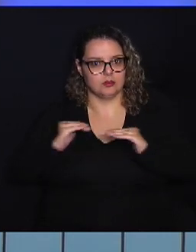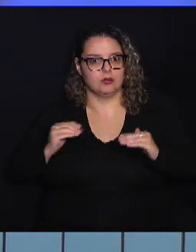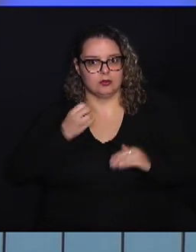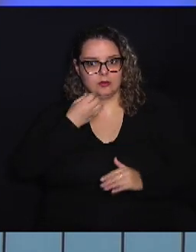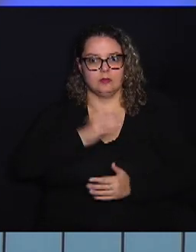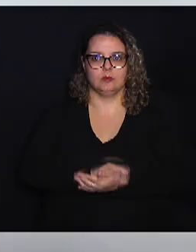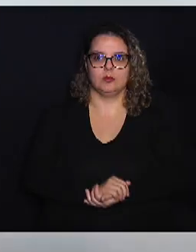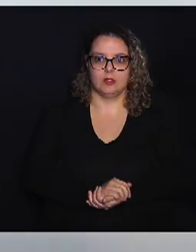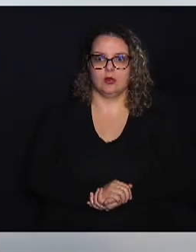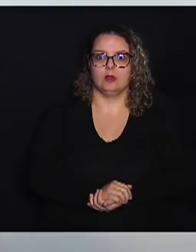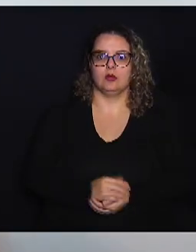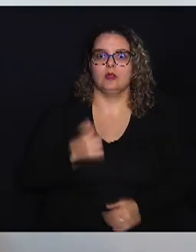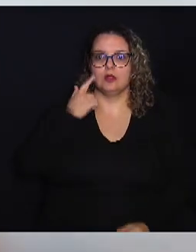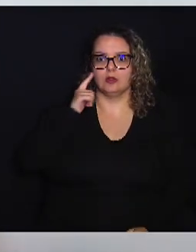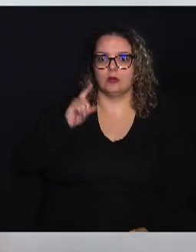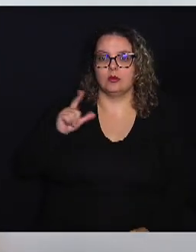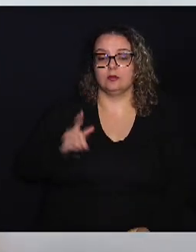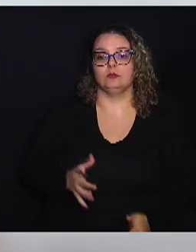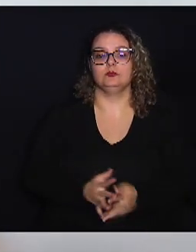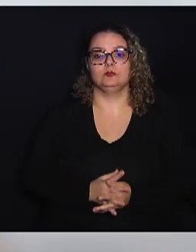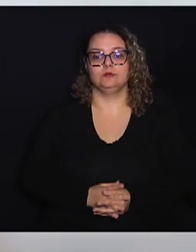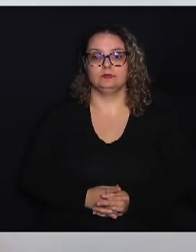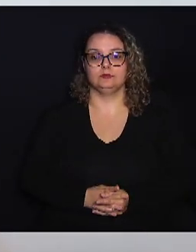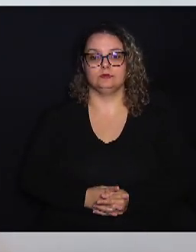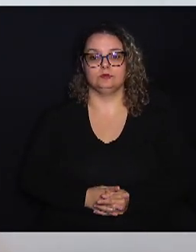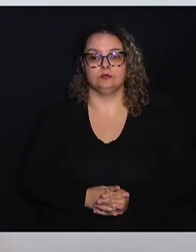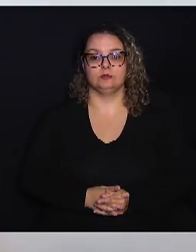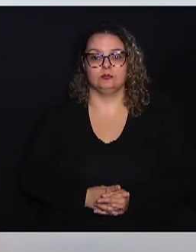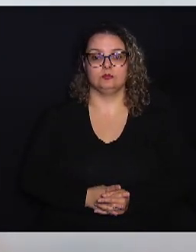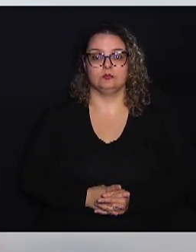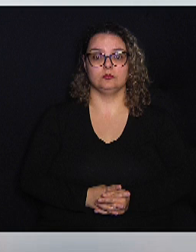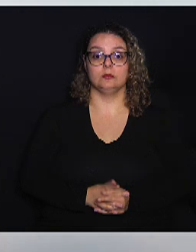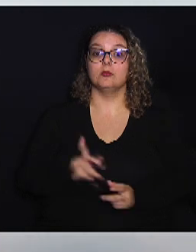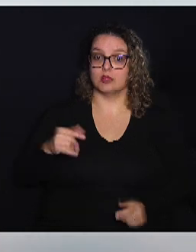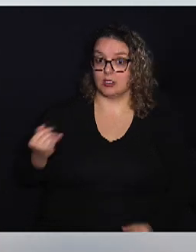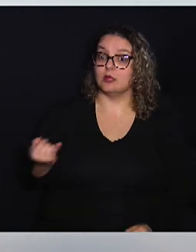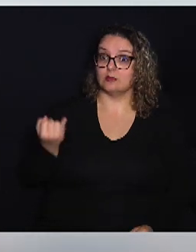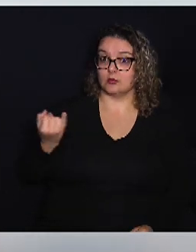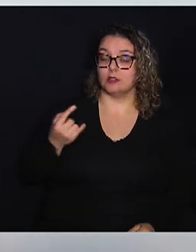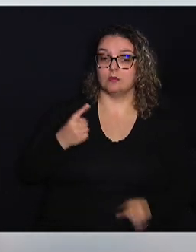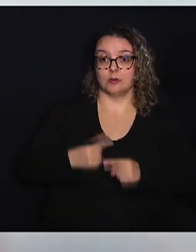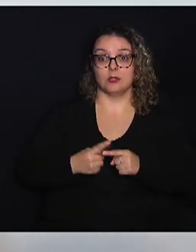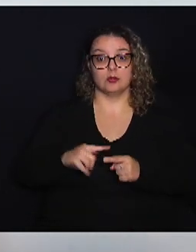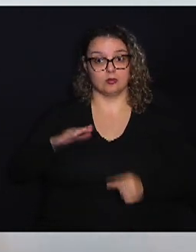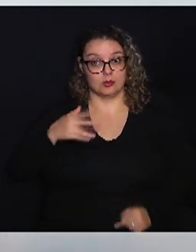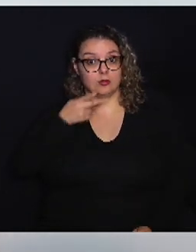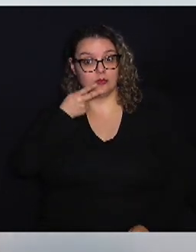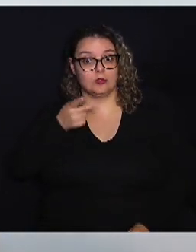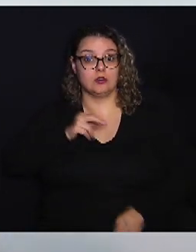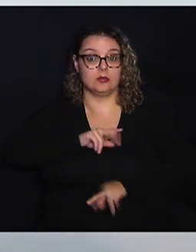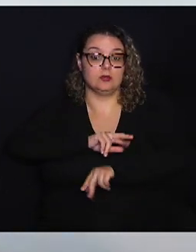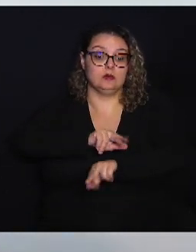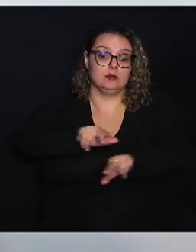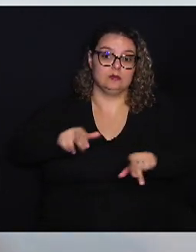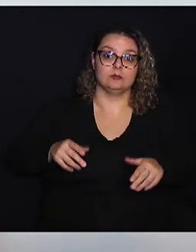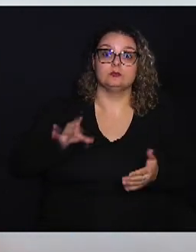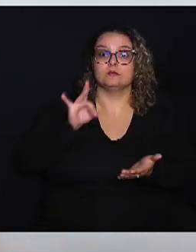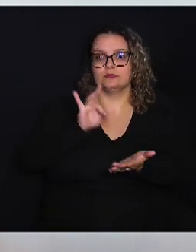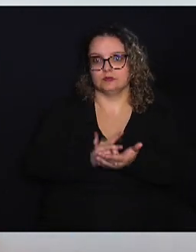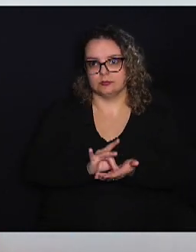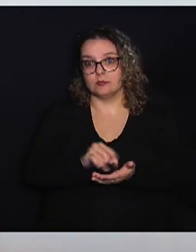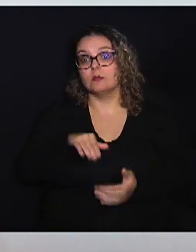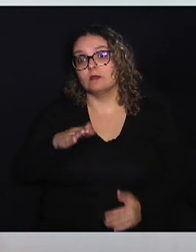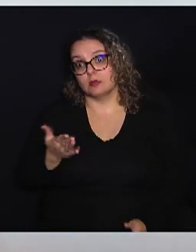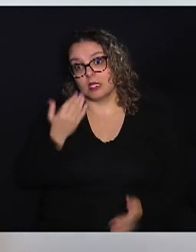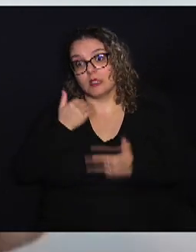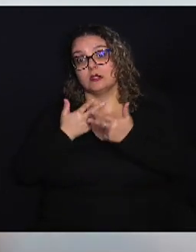fala. Claro, claro. E é super interessante isso, porque quando a gente fala, na verdade, são mais